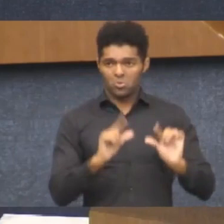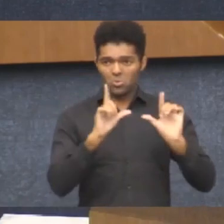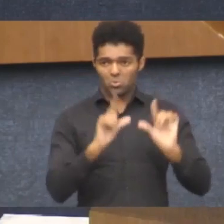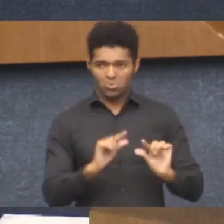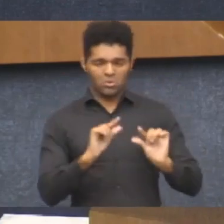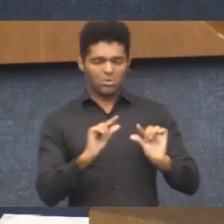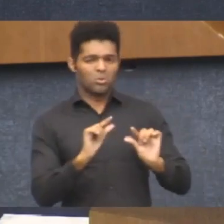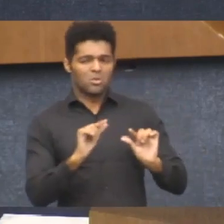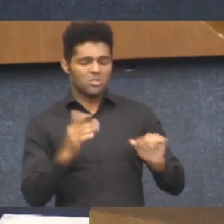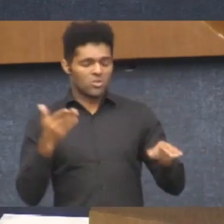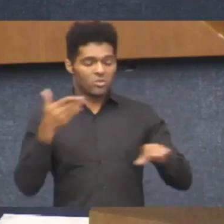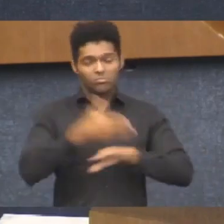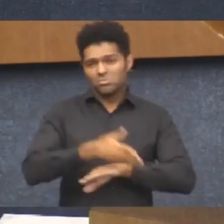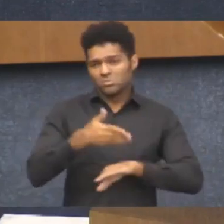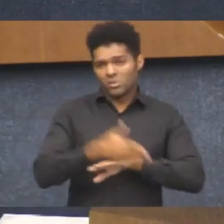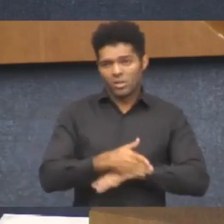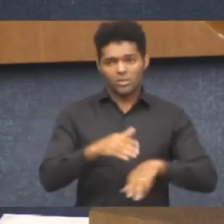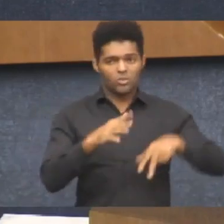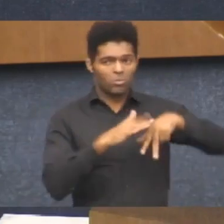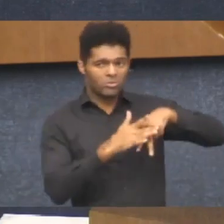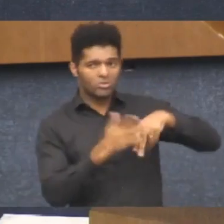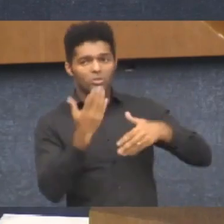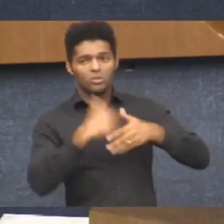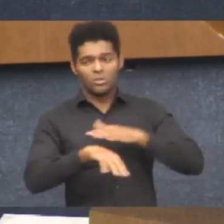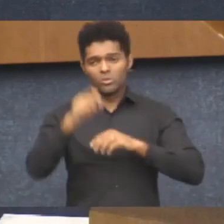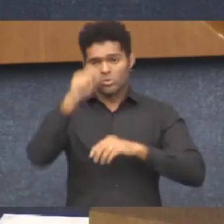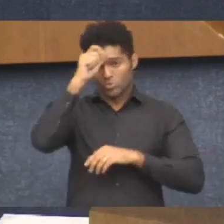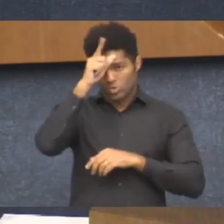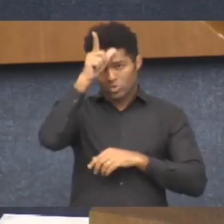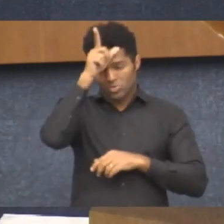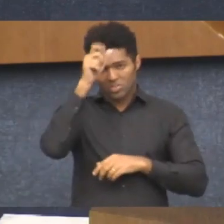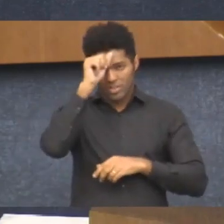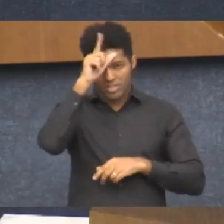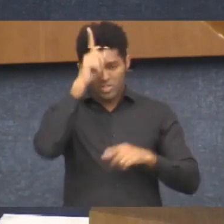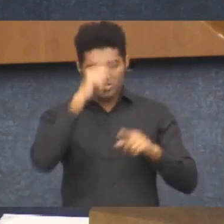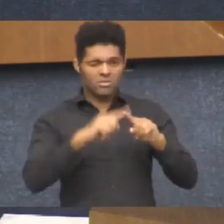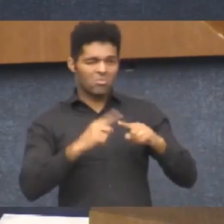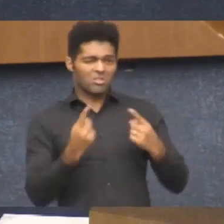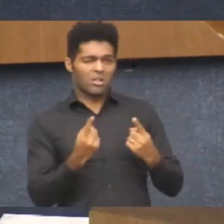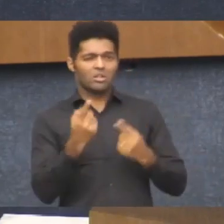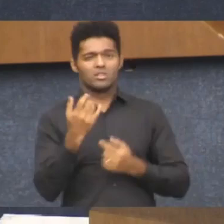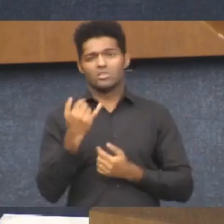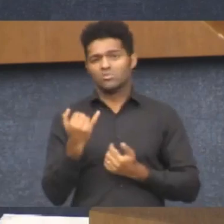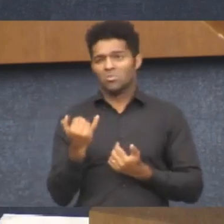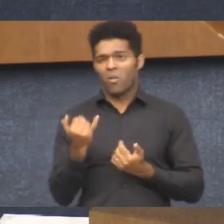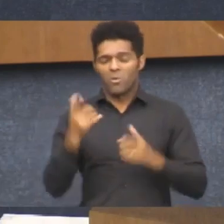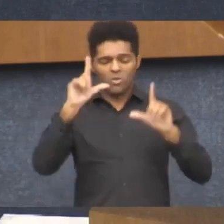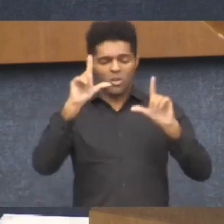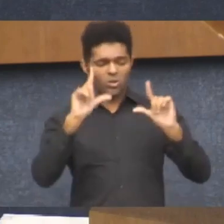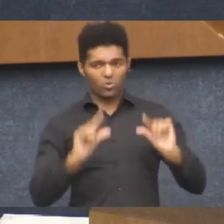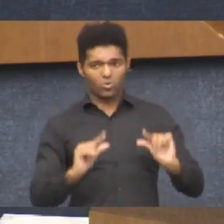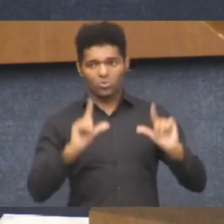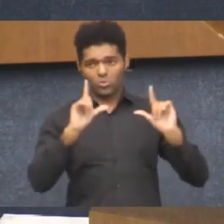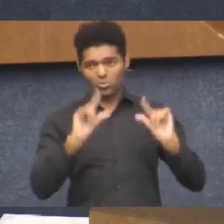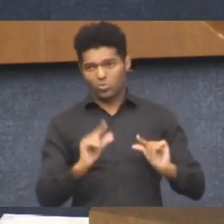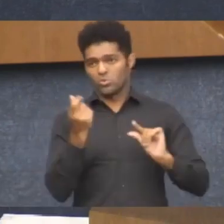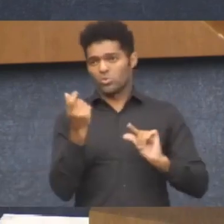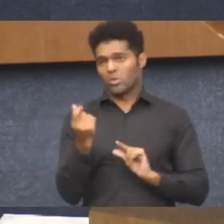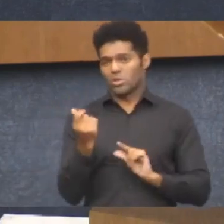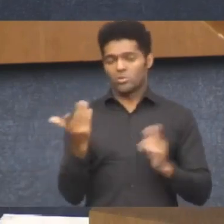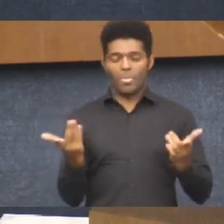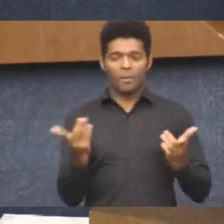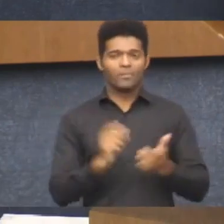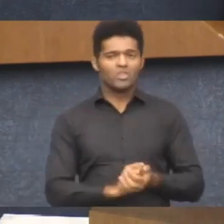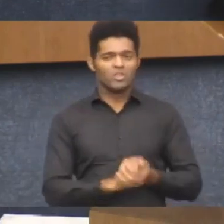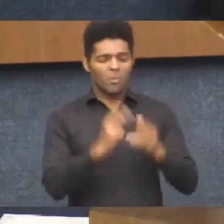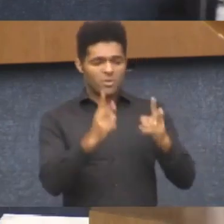Então, a gente também fez questão de olhar essa variável. E o que a gente viu é que sim, quando a gente isola o efeito